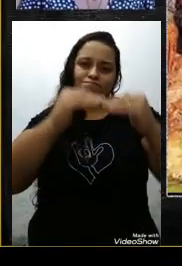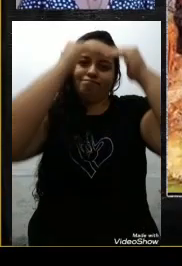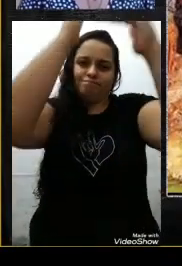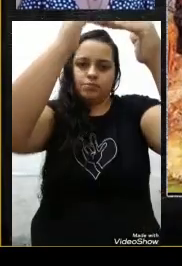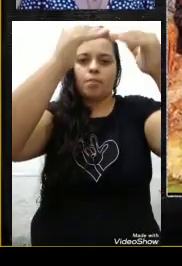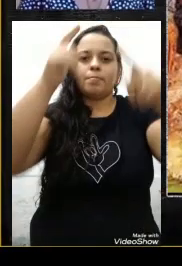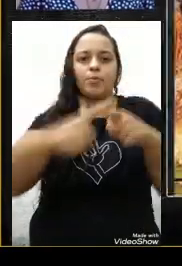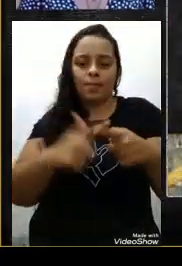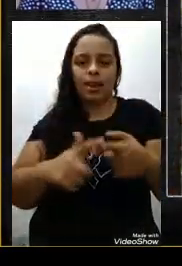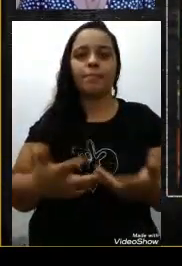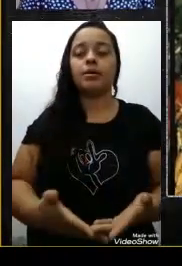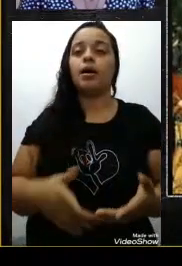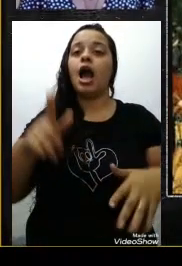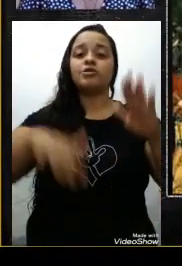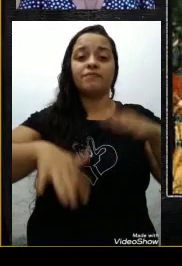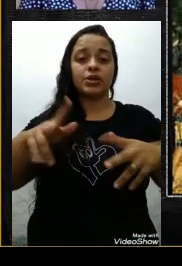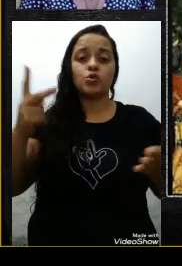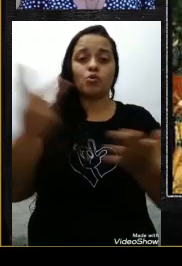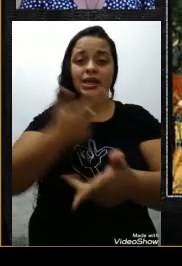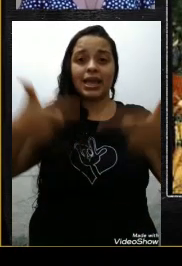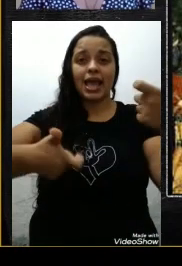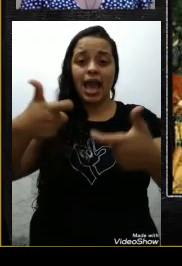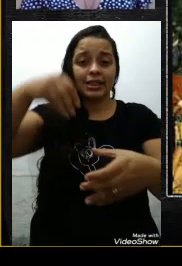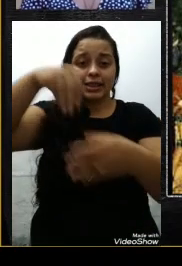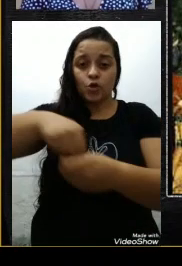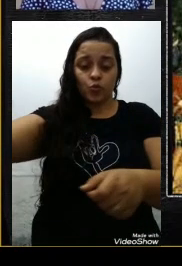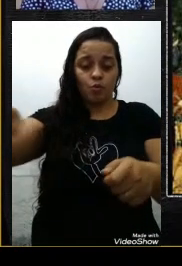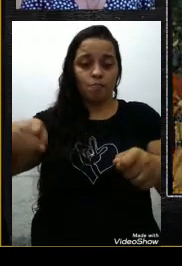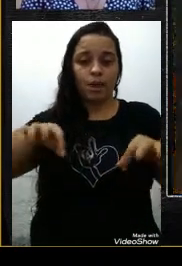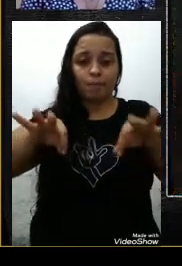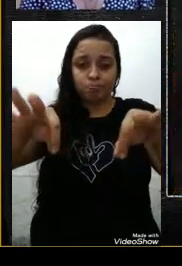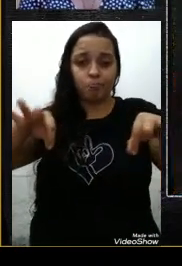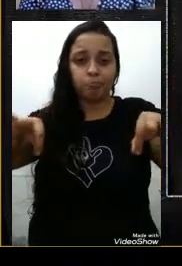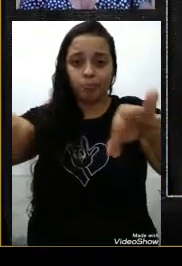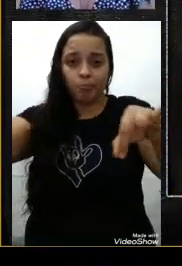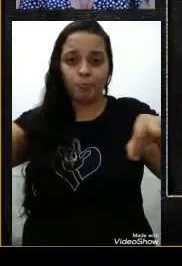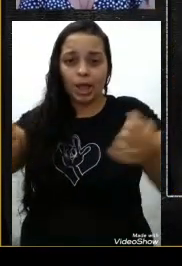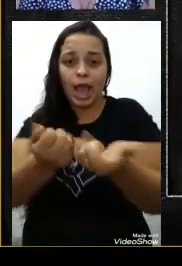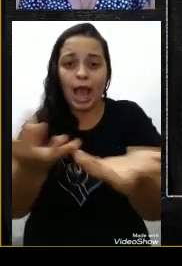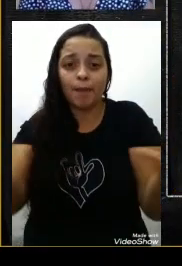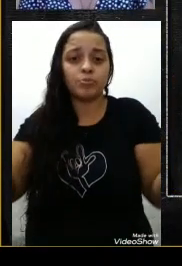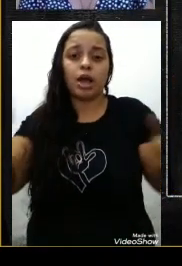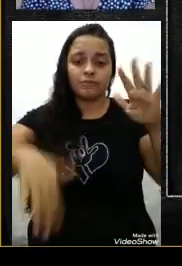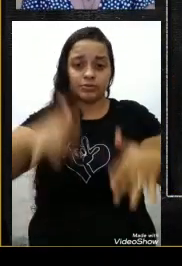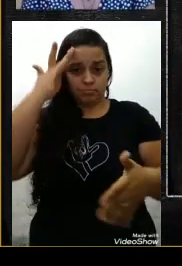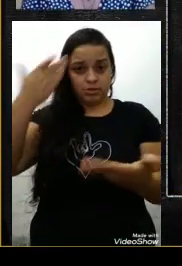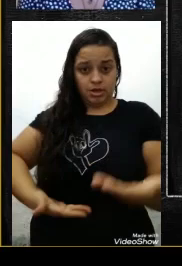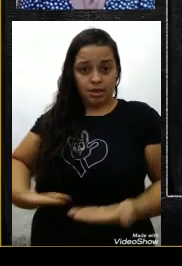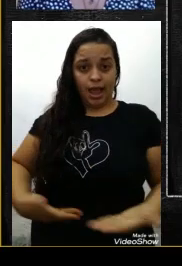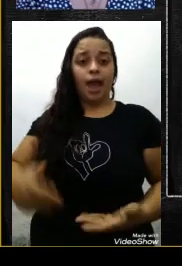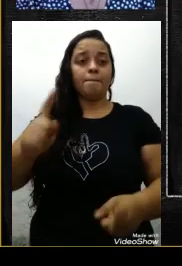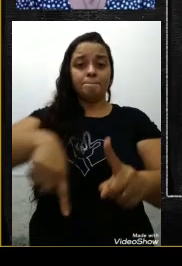que esses conflitos aconteciam em pleno campo de produção agrícola. E muitos camponeses tinham que ir para a